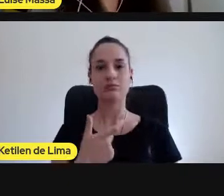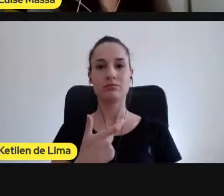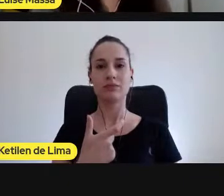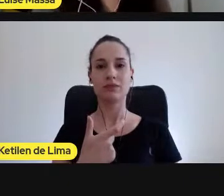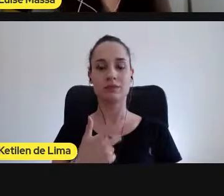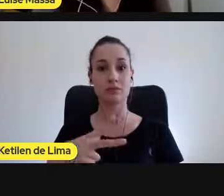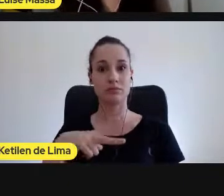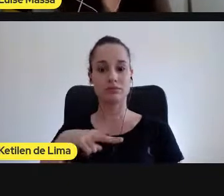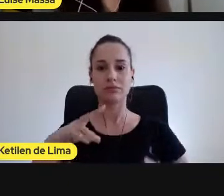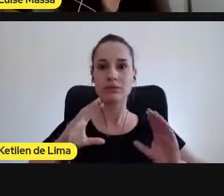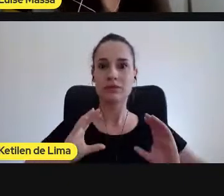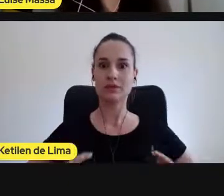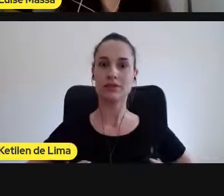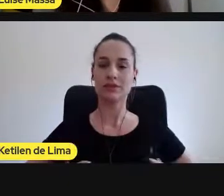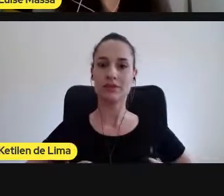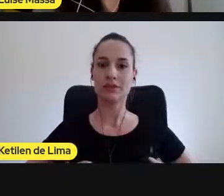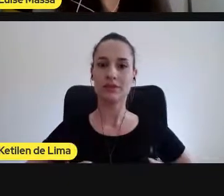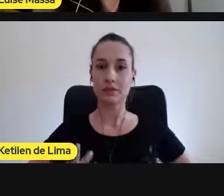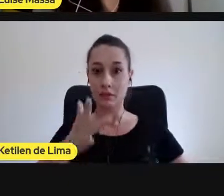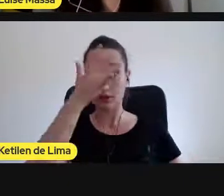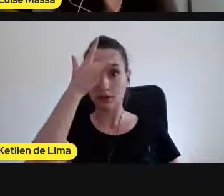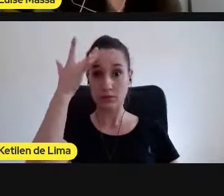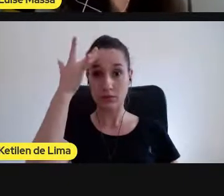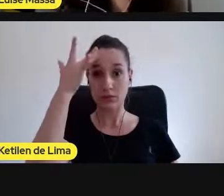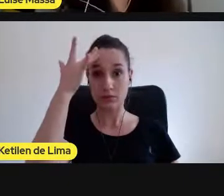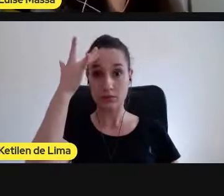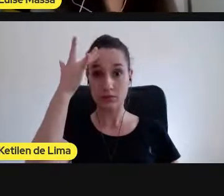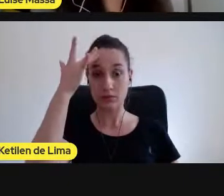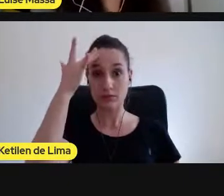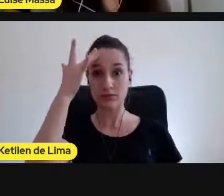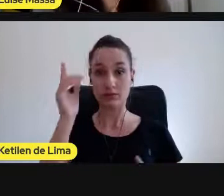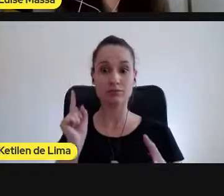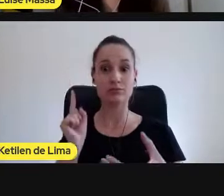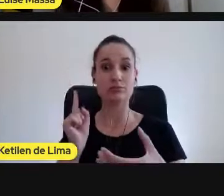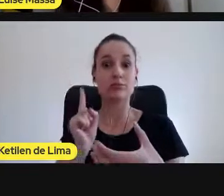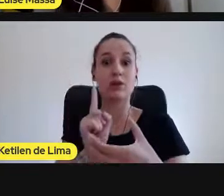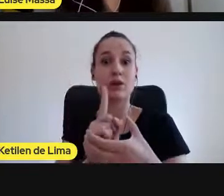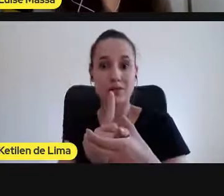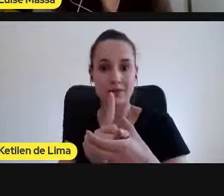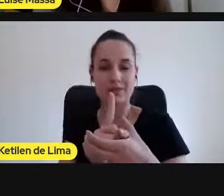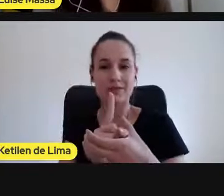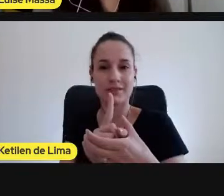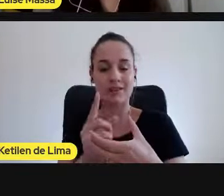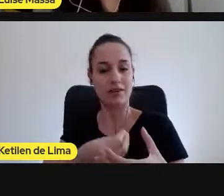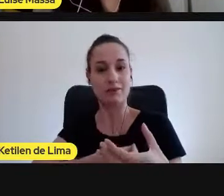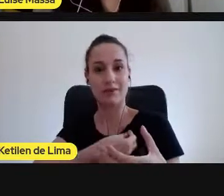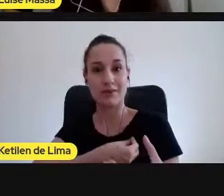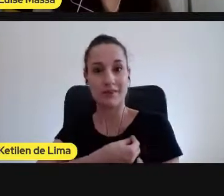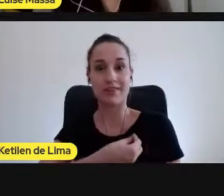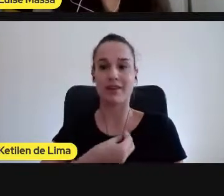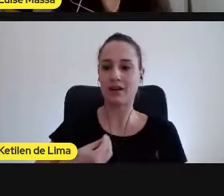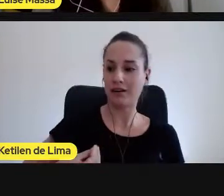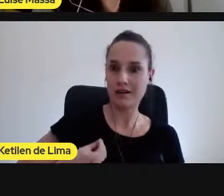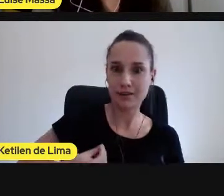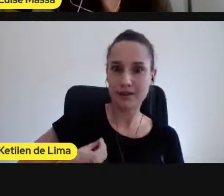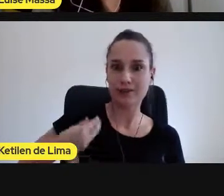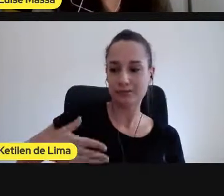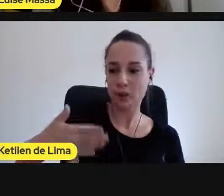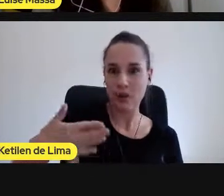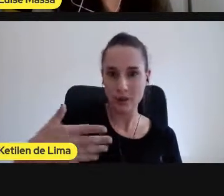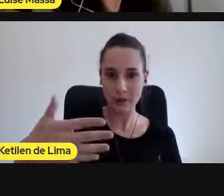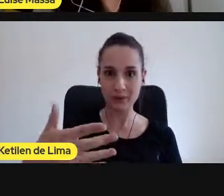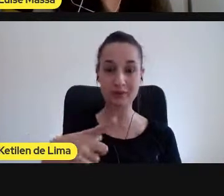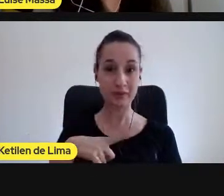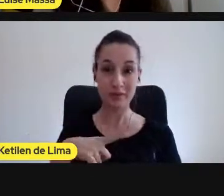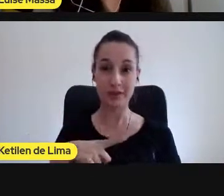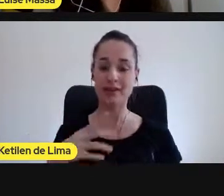e como pessoas que se colocam no mundo, estão no mundo, estão vivendo, estão existindo, né? E o